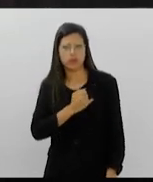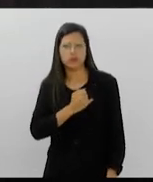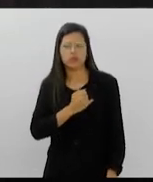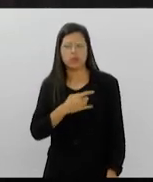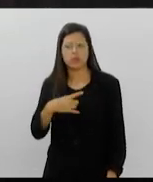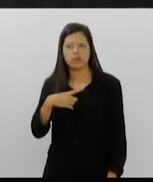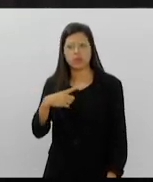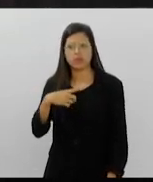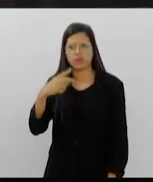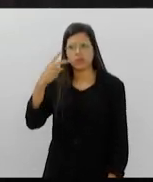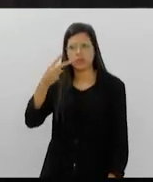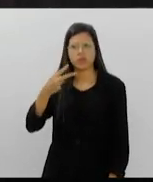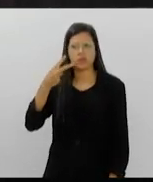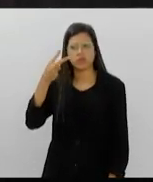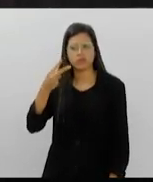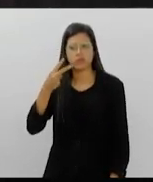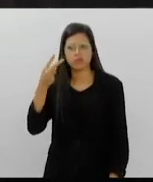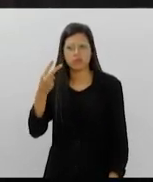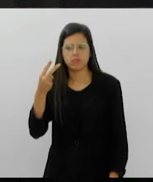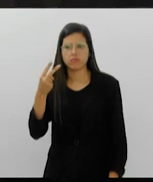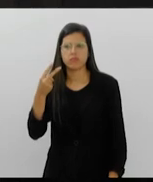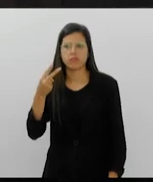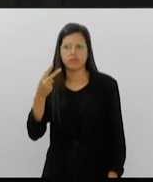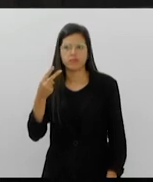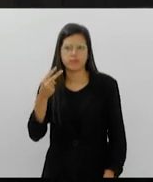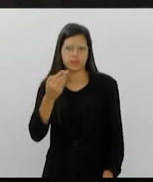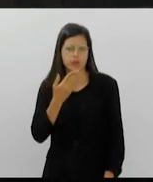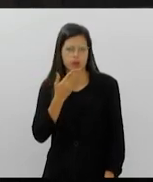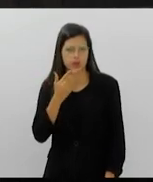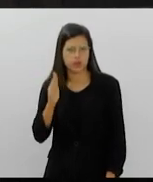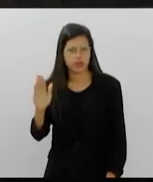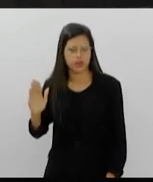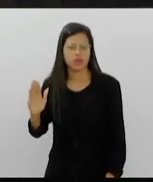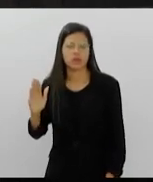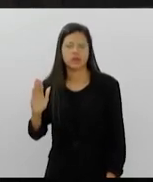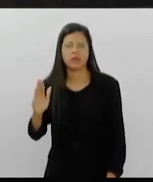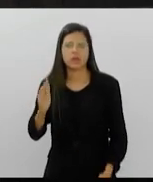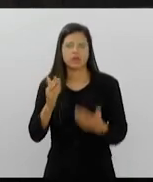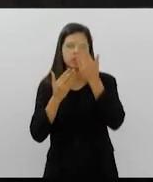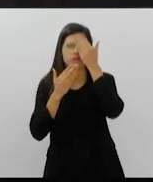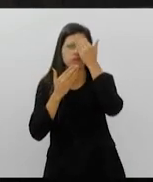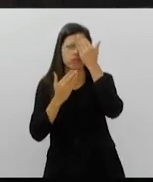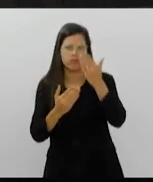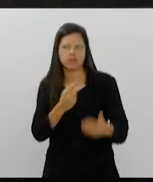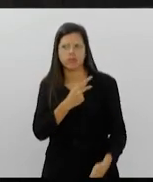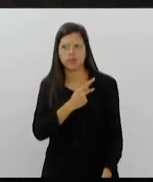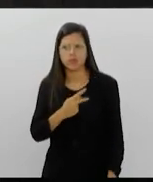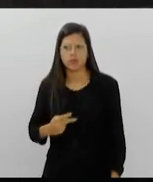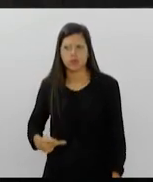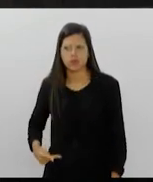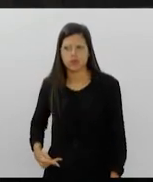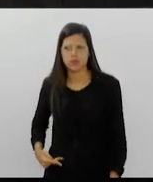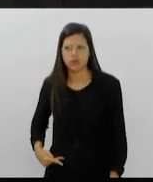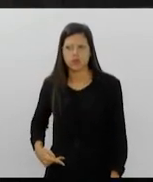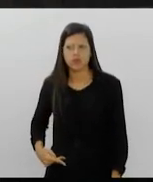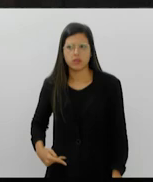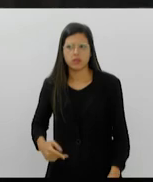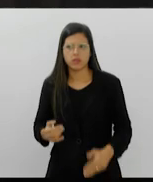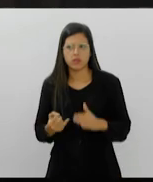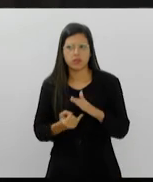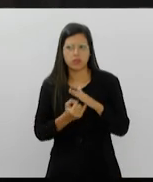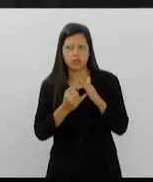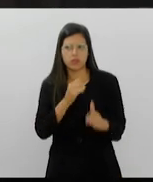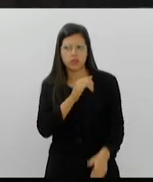aos vereadores, aos nossos candidatos, agradecer ao presidente do Instituto Rio Metrópole,